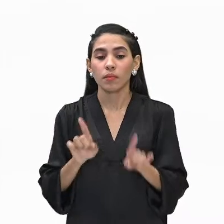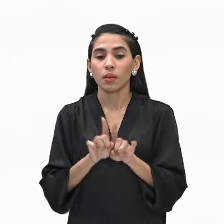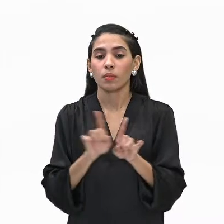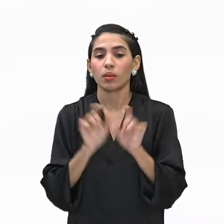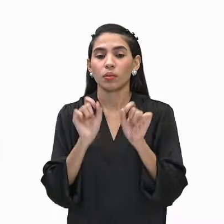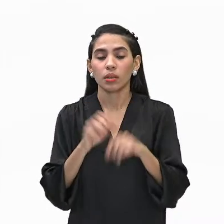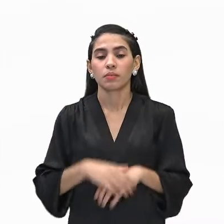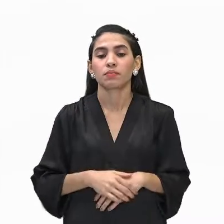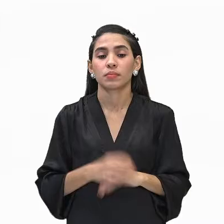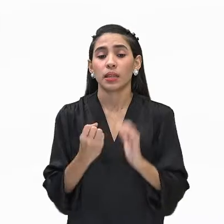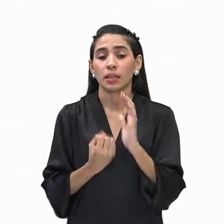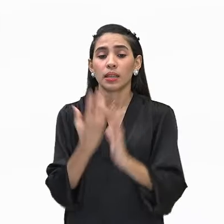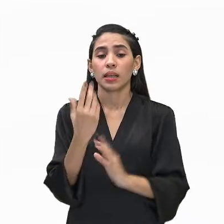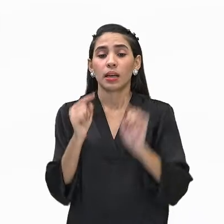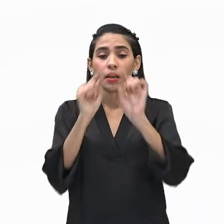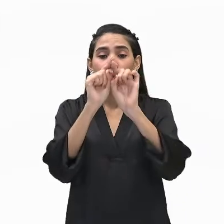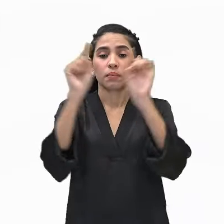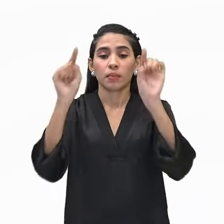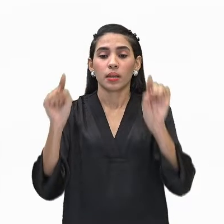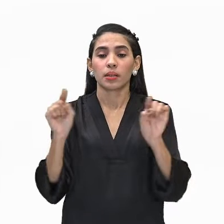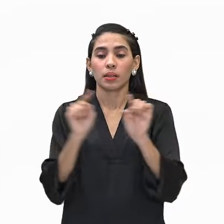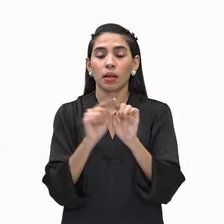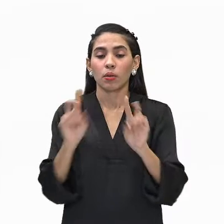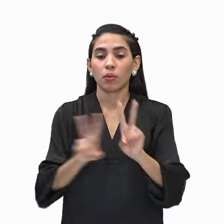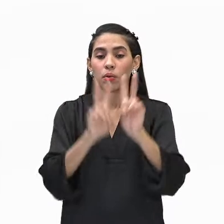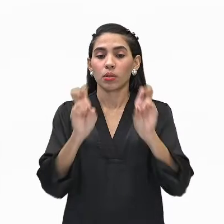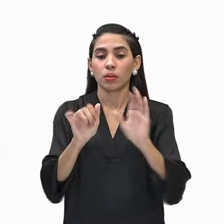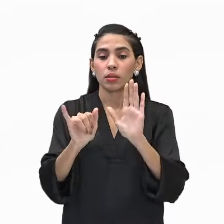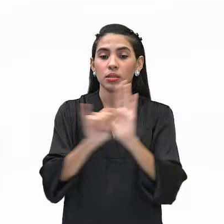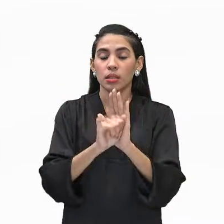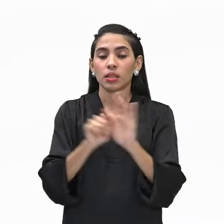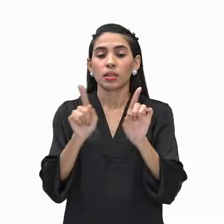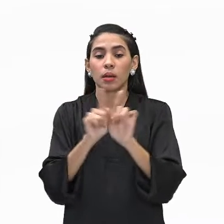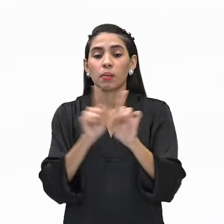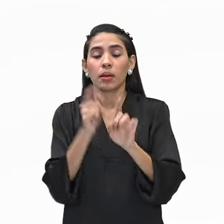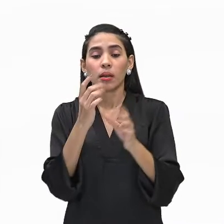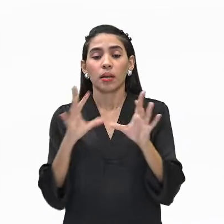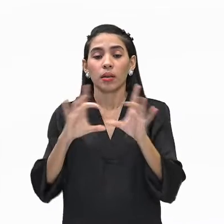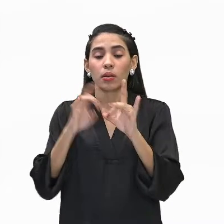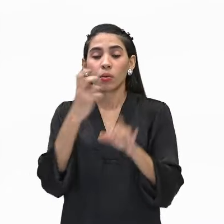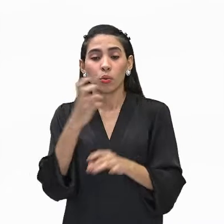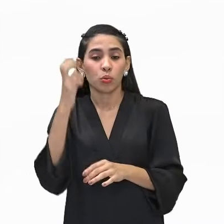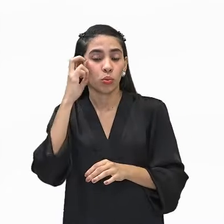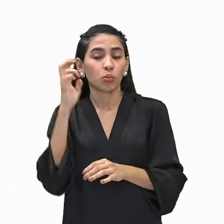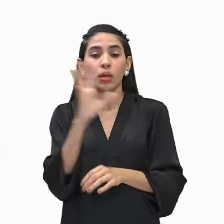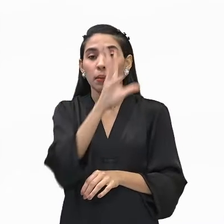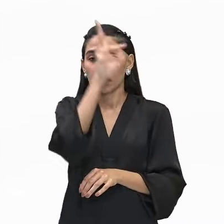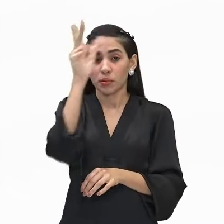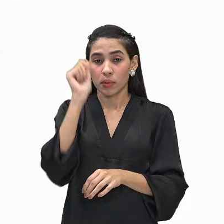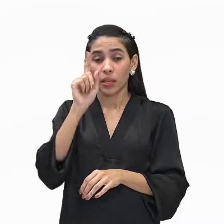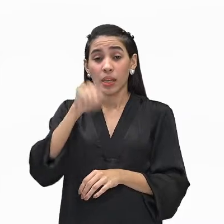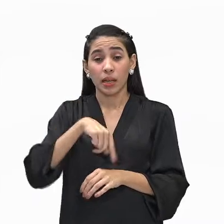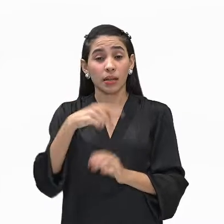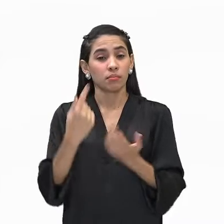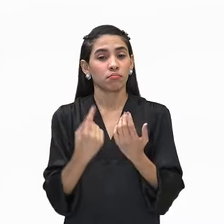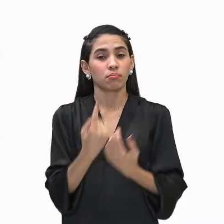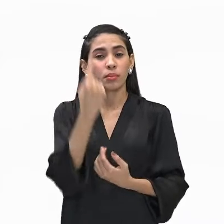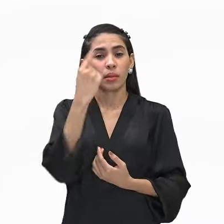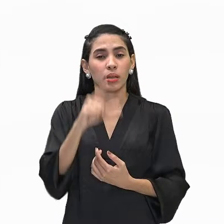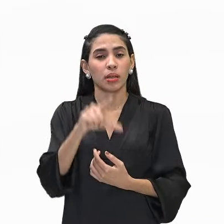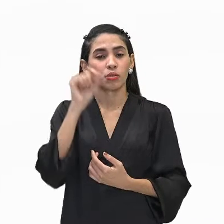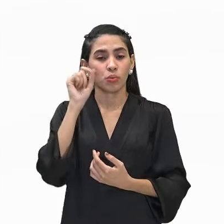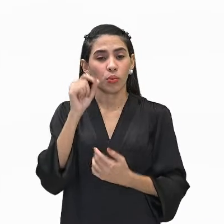confeccionar um painel sobre a identidade e a cultura amazônica. É a primeira opção de projeto, a confecção